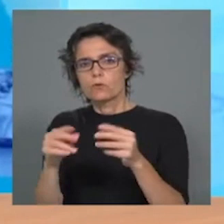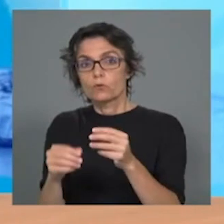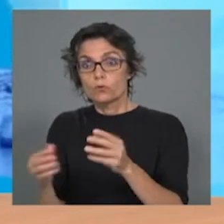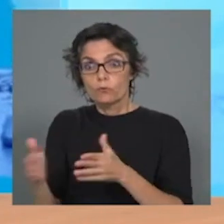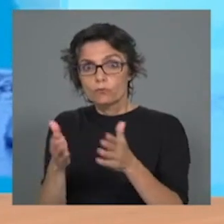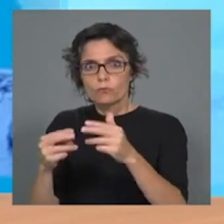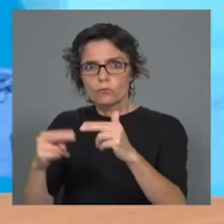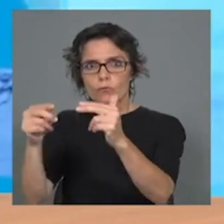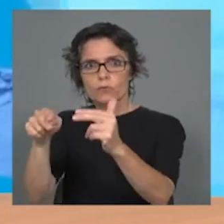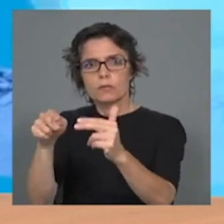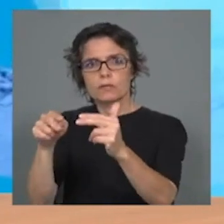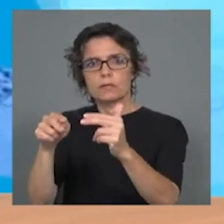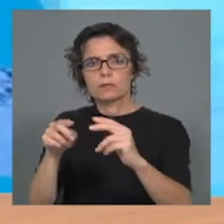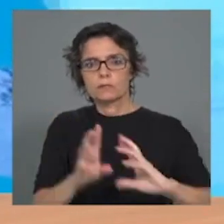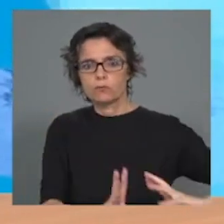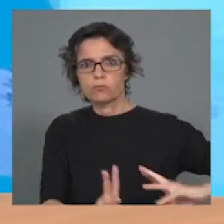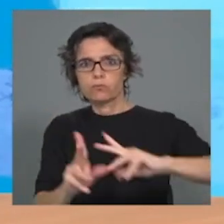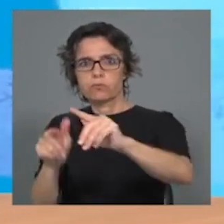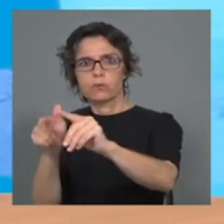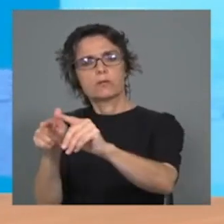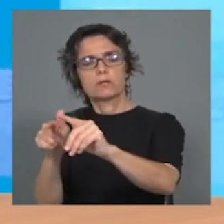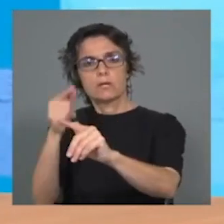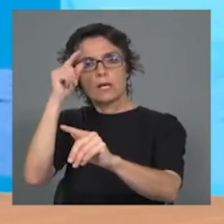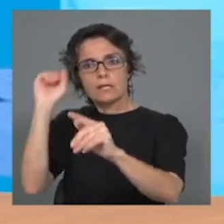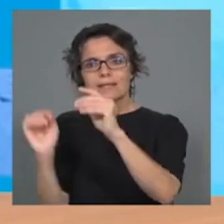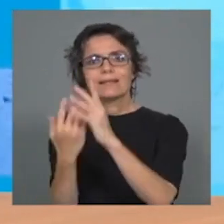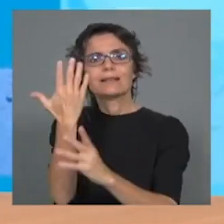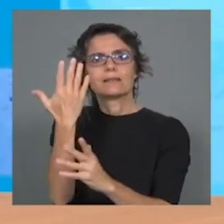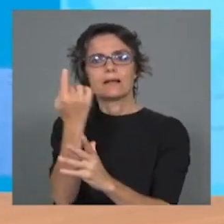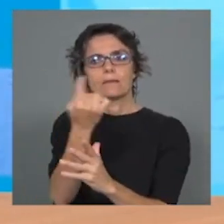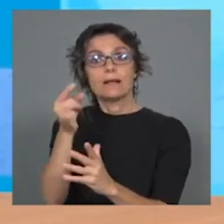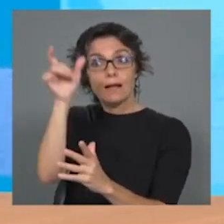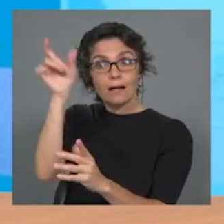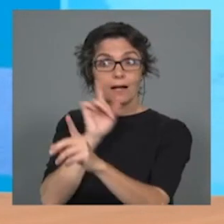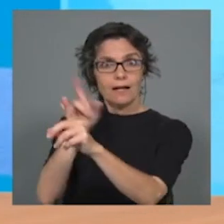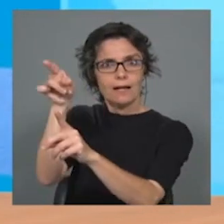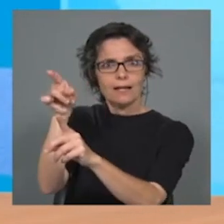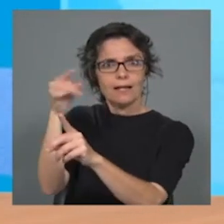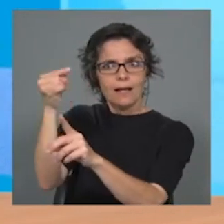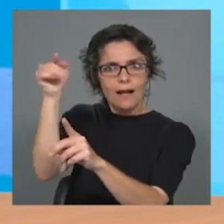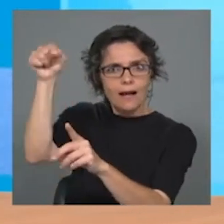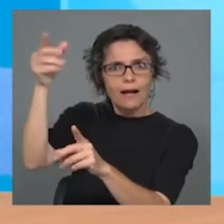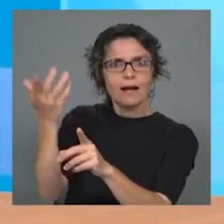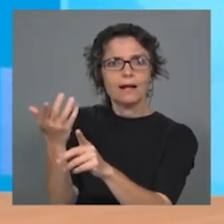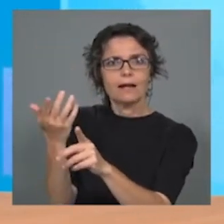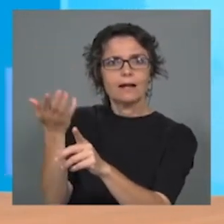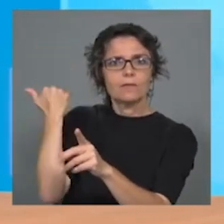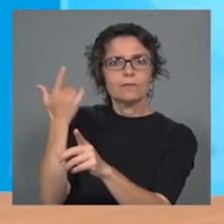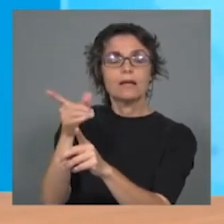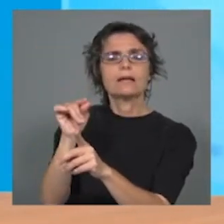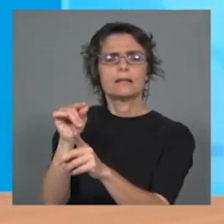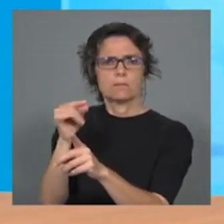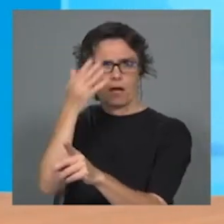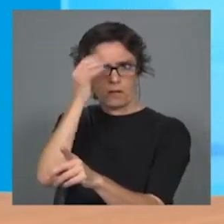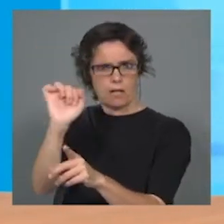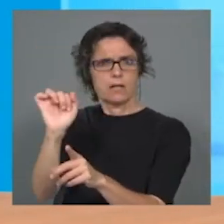que é considerado um pensamento divergente, criativo, eu acho que a Maria de Lourdes Pintasilgo conseguia ter isso, ao mesmo tempo que tinha uma grande